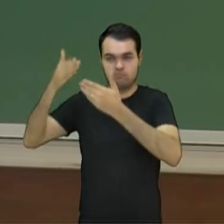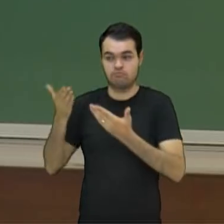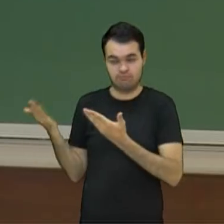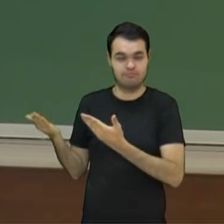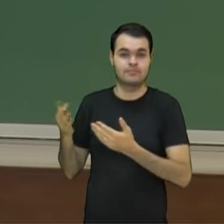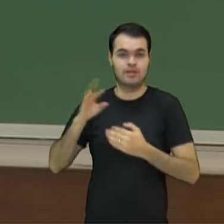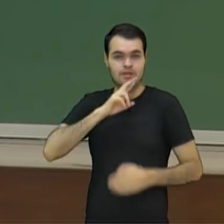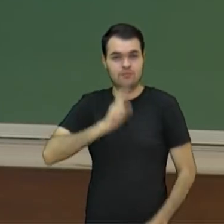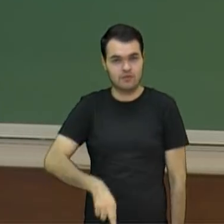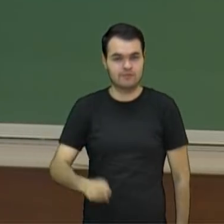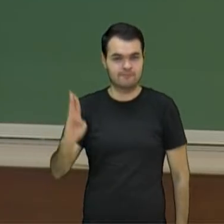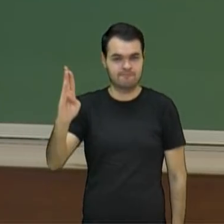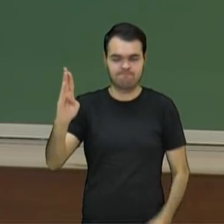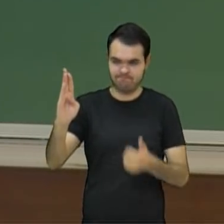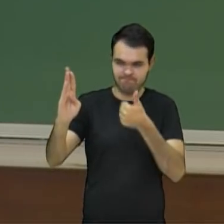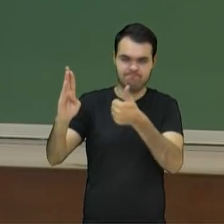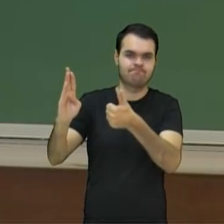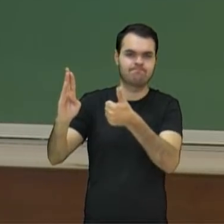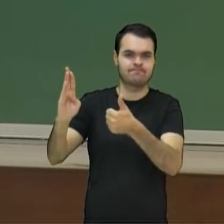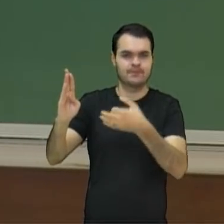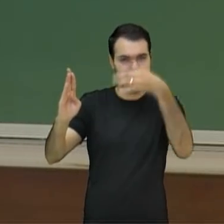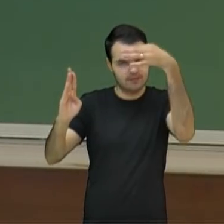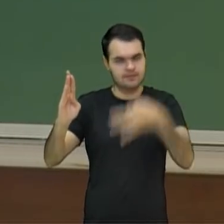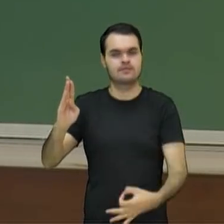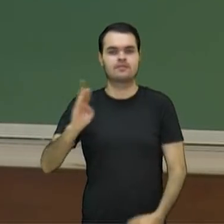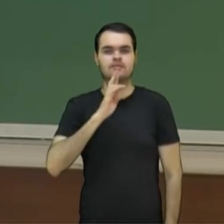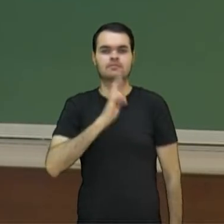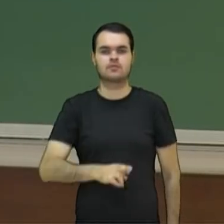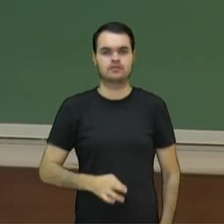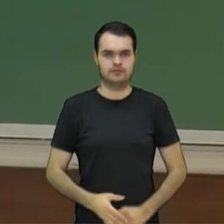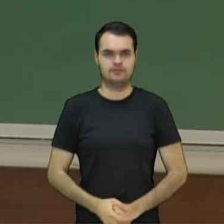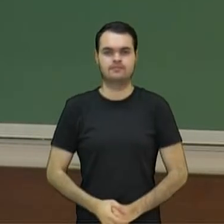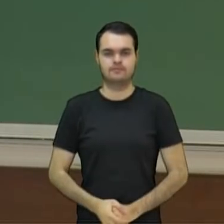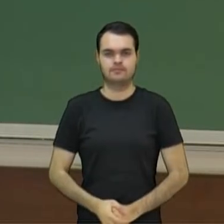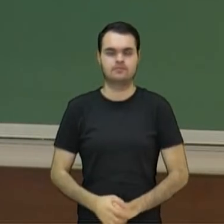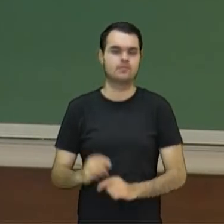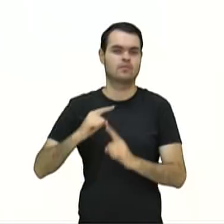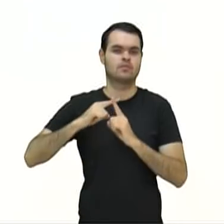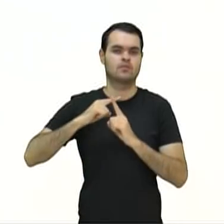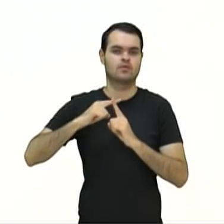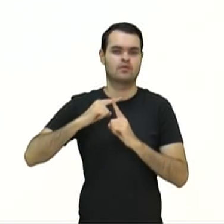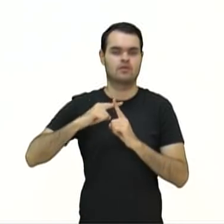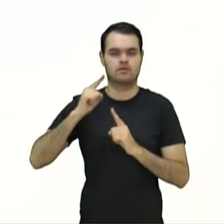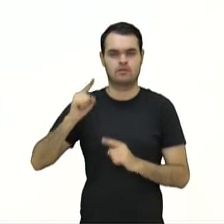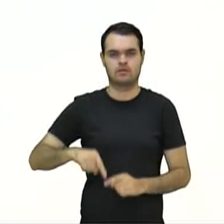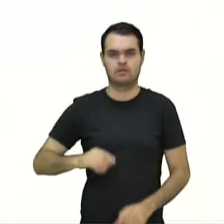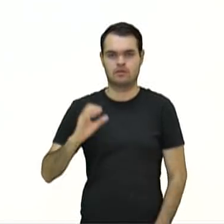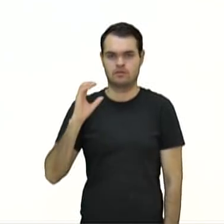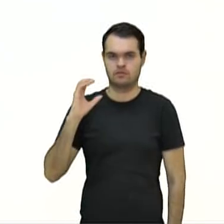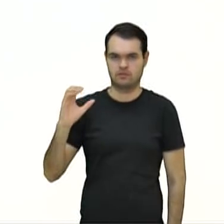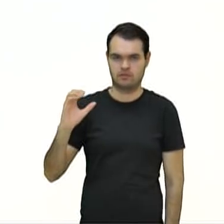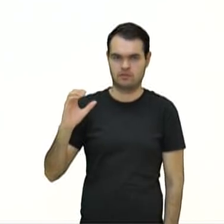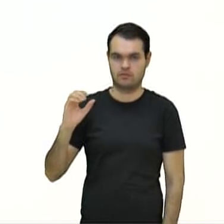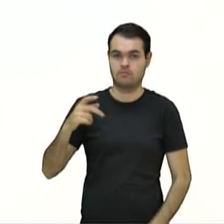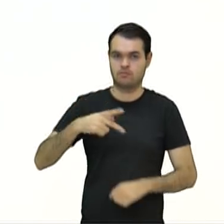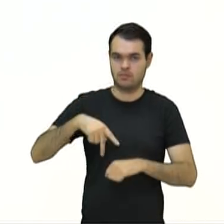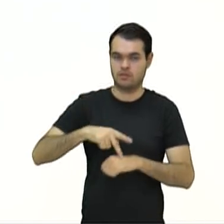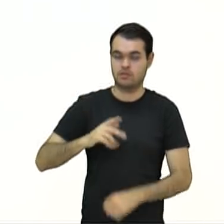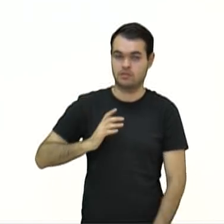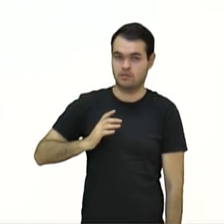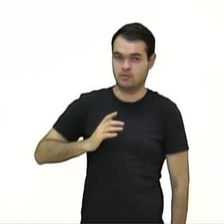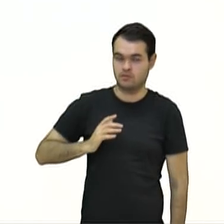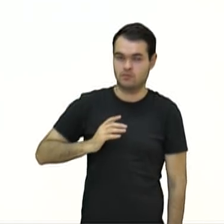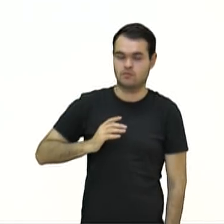resposta? De fato, a letra B é a resposta do exercício. Por quê? A letra C considera os países